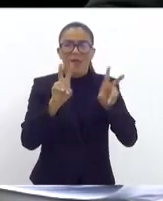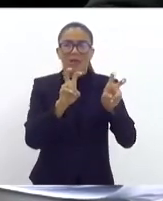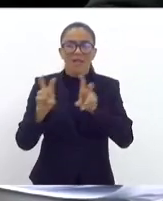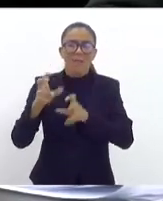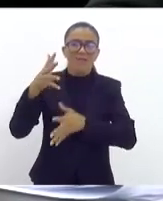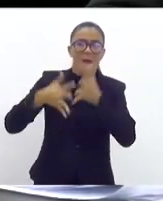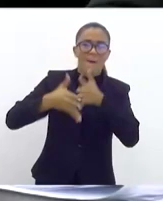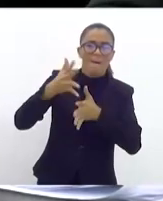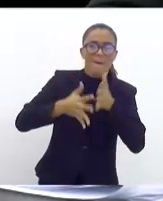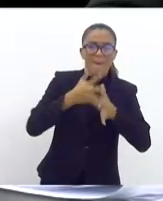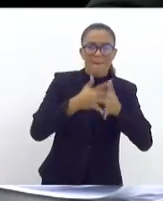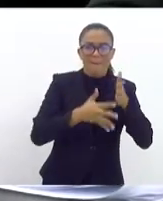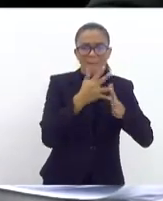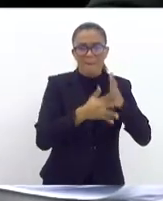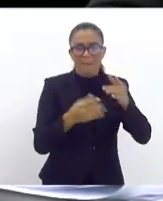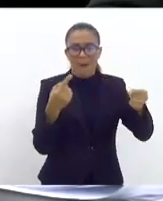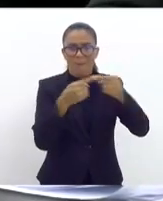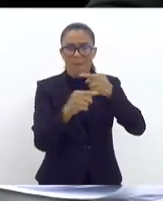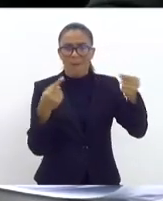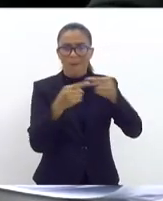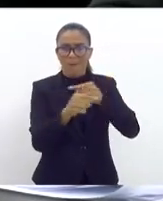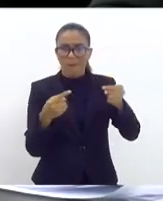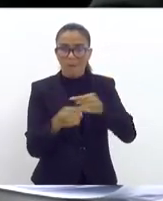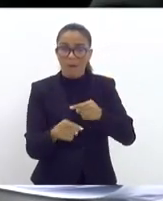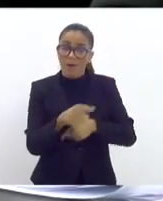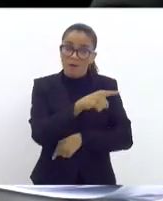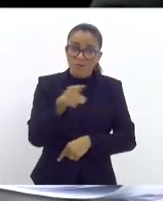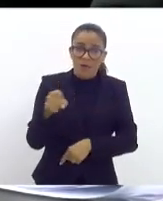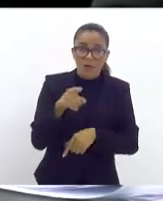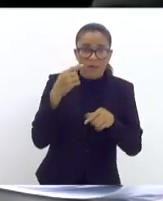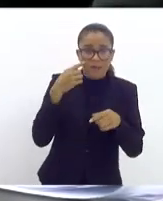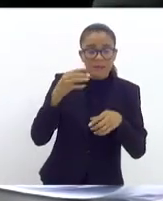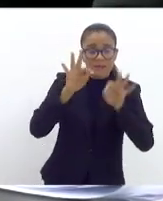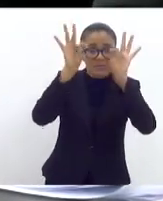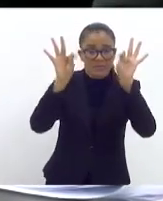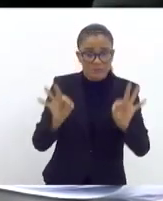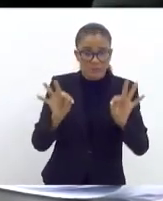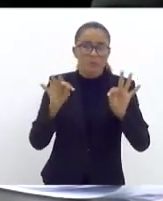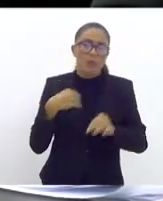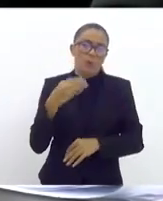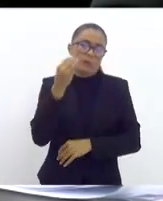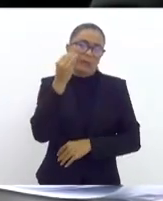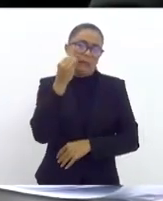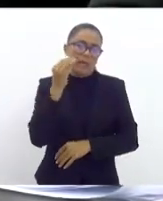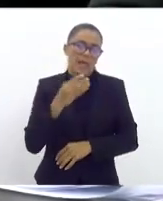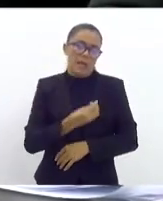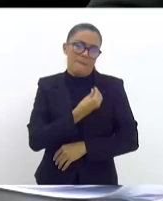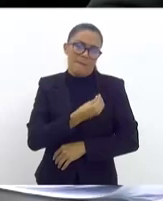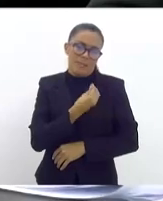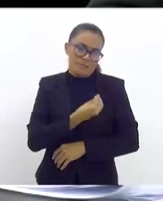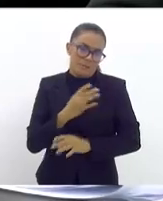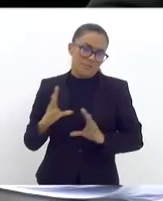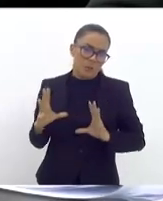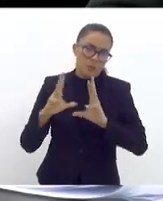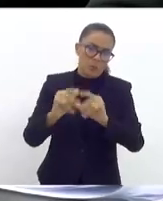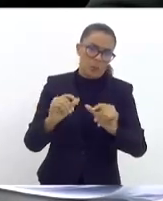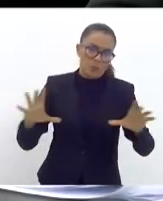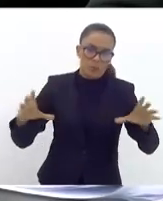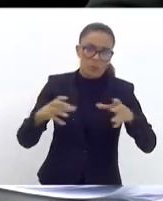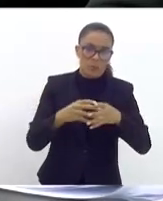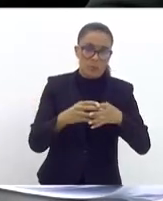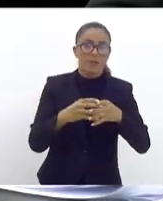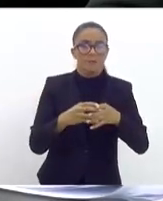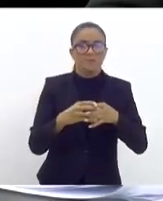mais uma vez e vossa excelência testemunha eu tentei ser o mais explorar o possível e pedir que todos envolvidos que assinaram